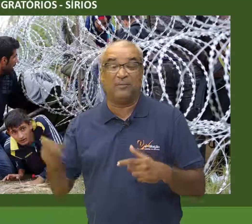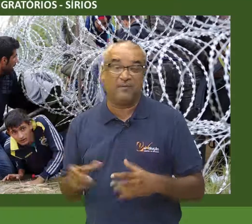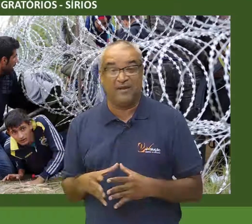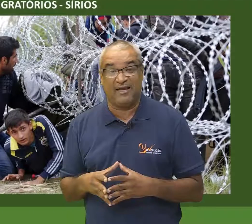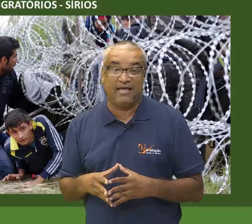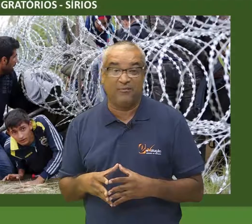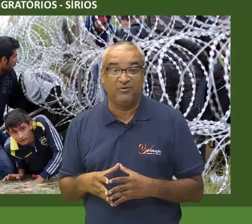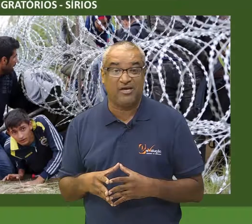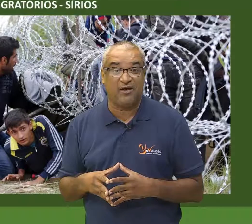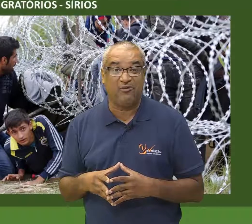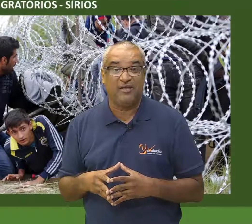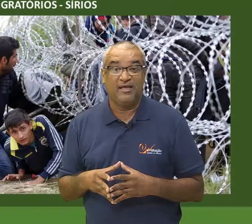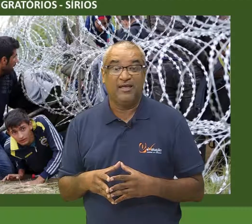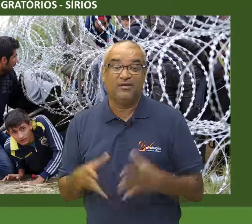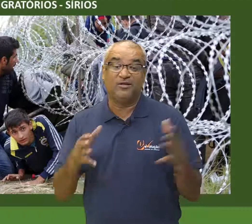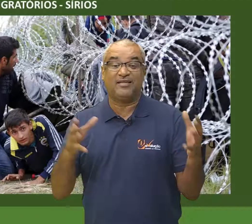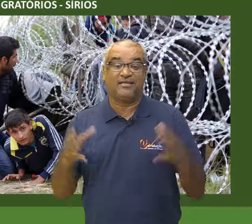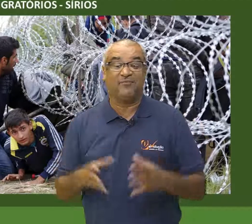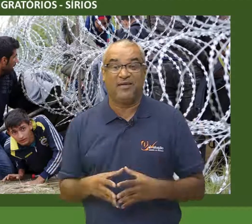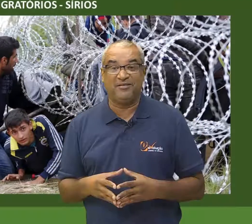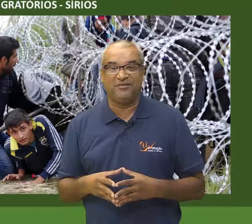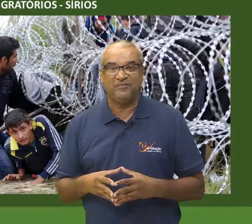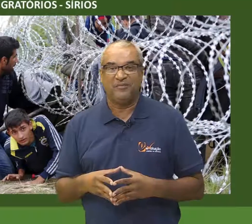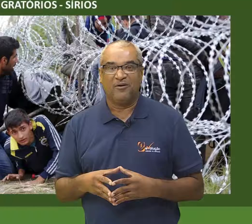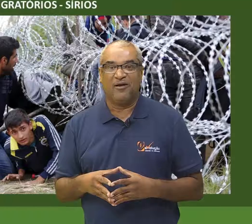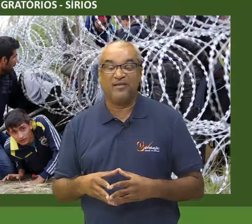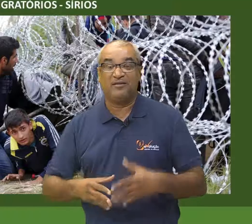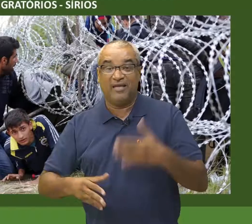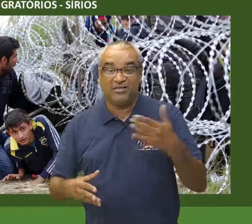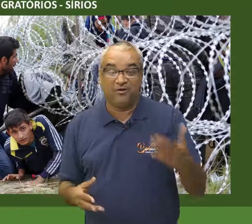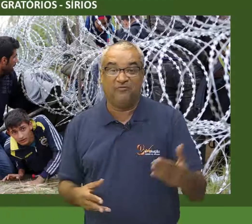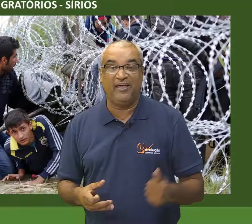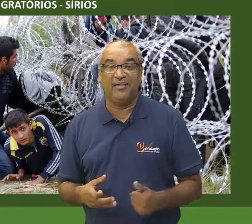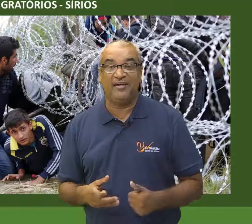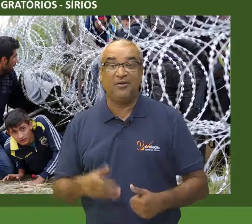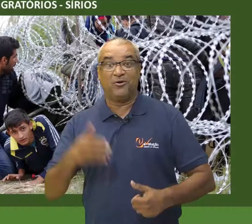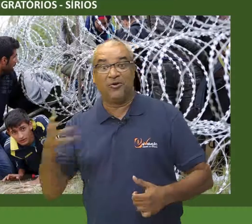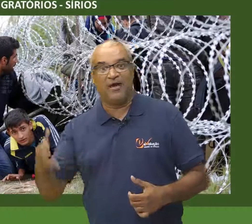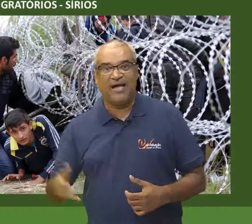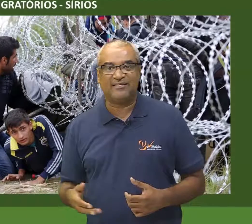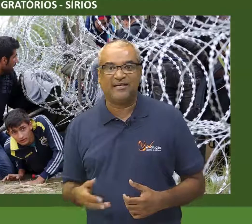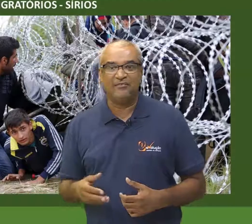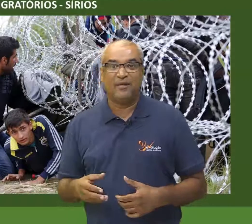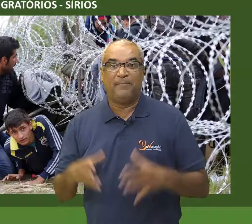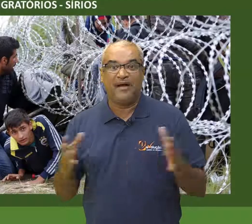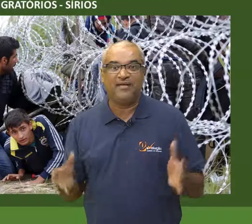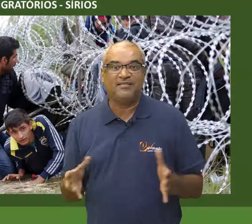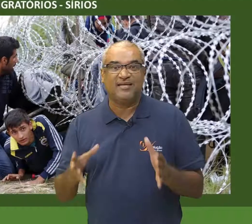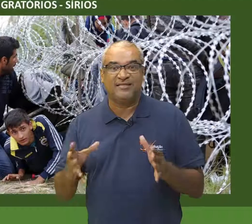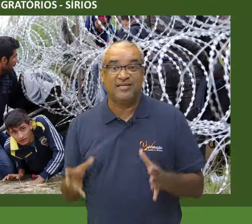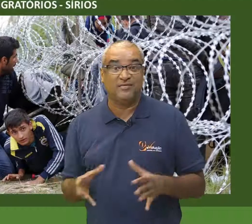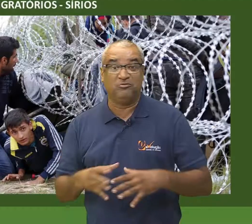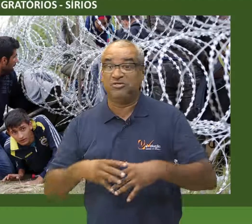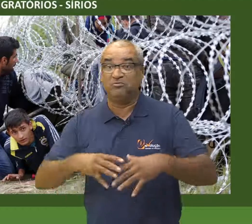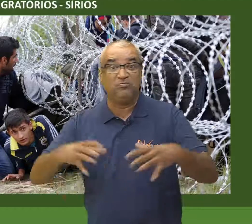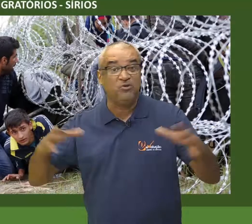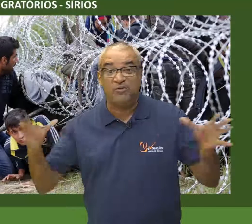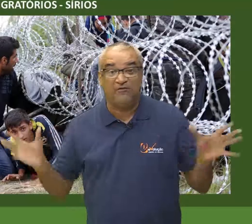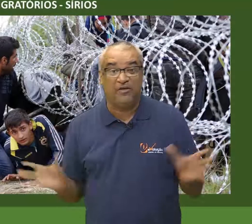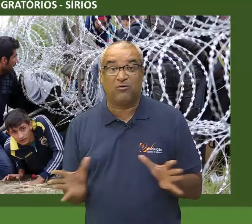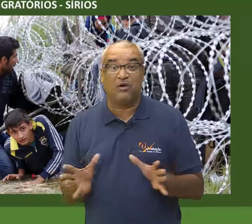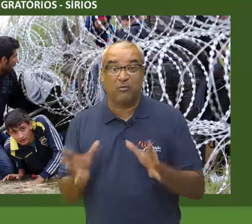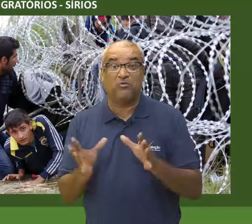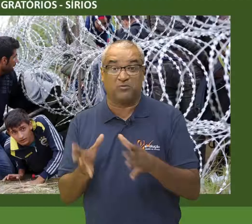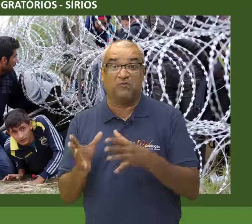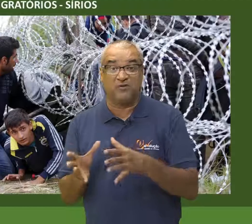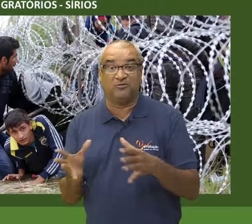final da Primeira Guerra Mundial, e notadamente, correto? Eslovênia, Croácia, países que até então não tinham muito a